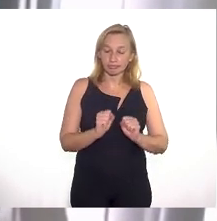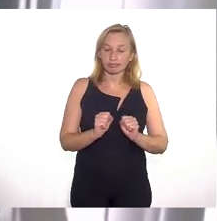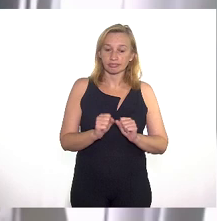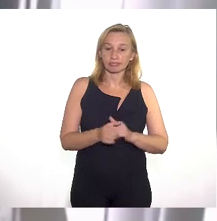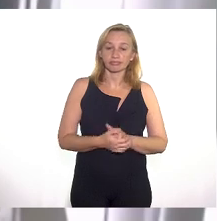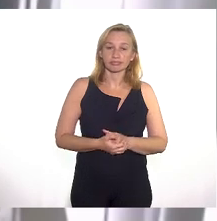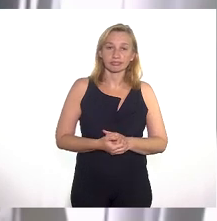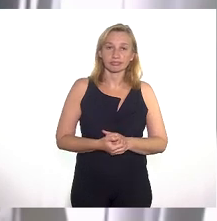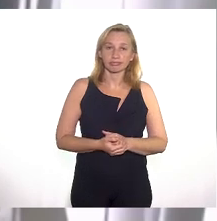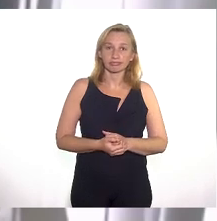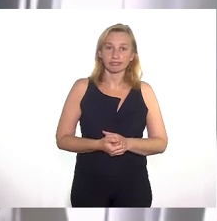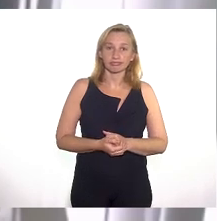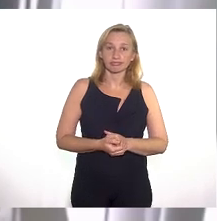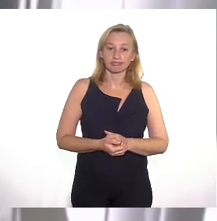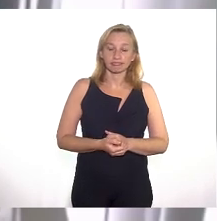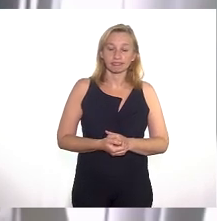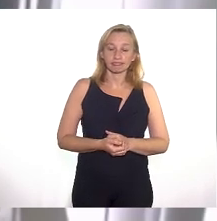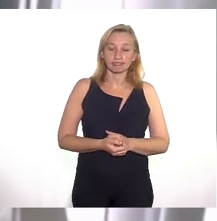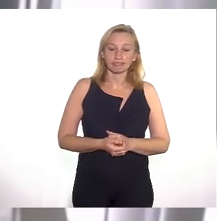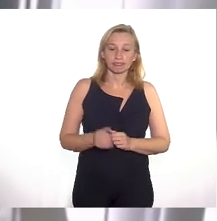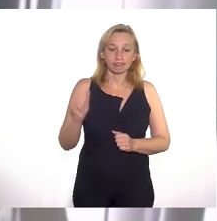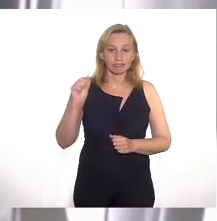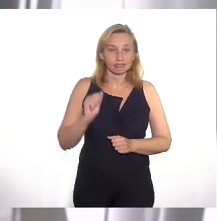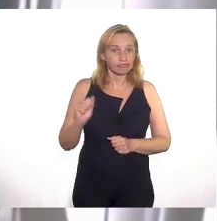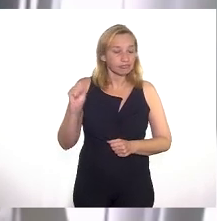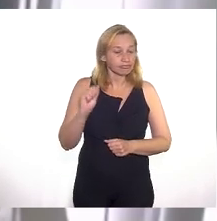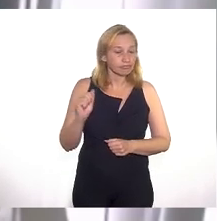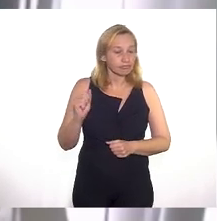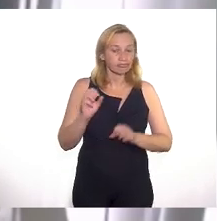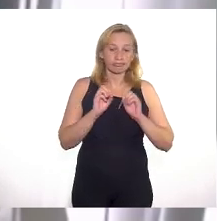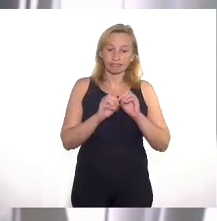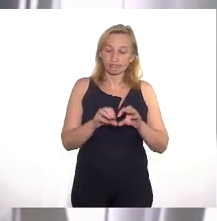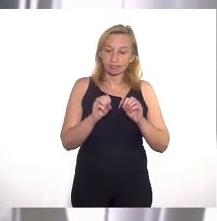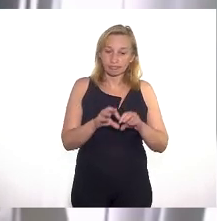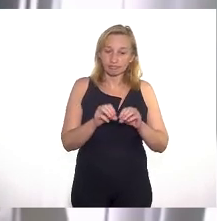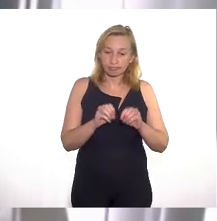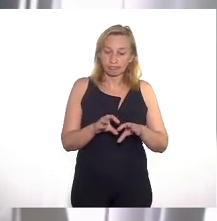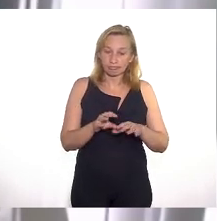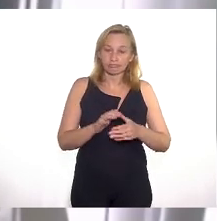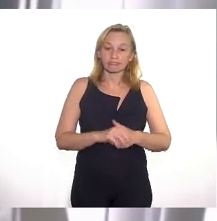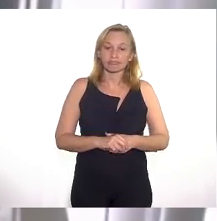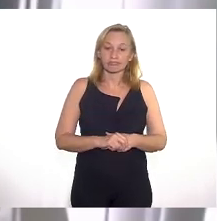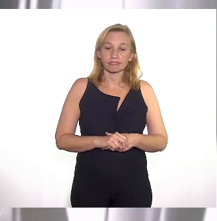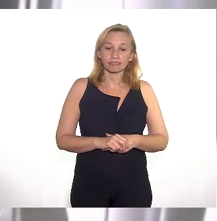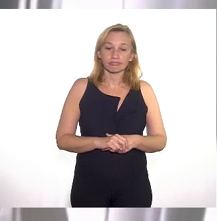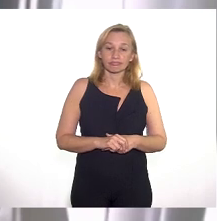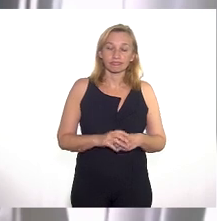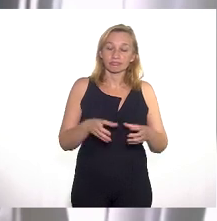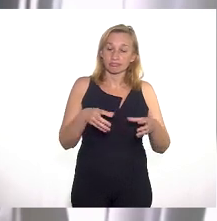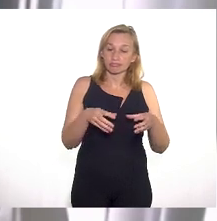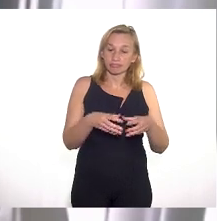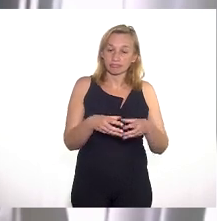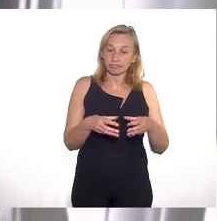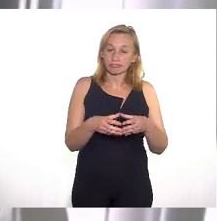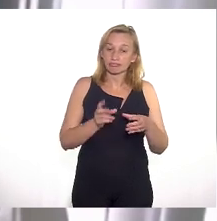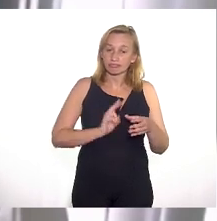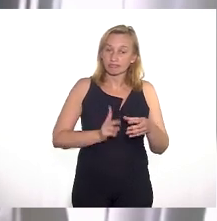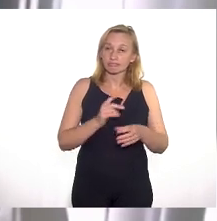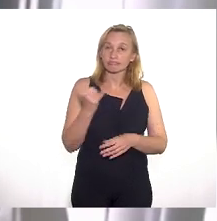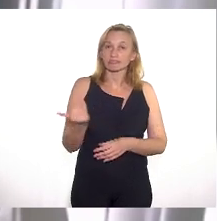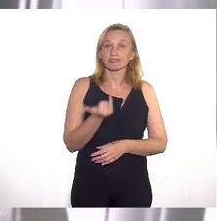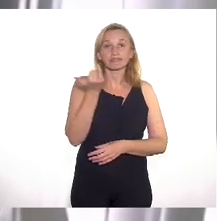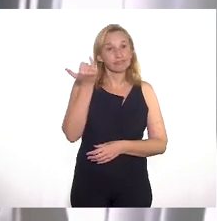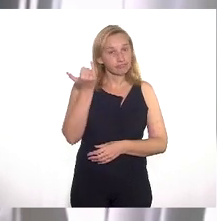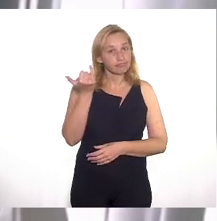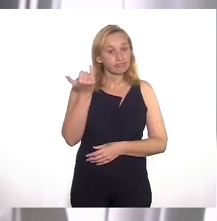ênfase em ações de educação ambiental promovidas no âmbito dessa rede. Acho que é sempre muito